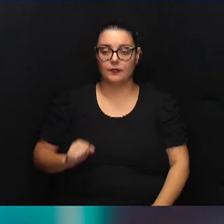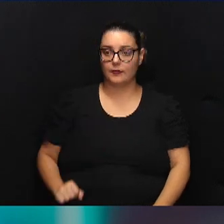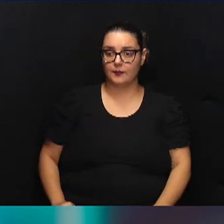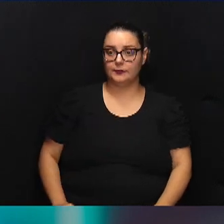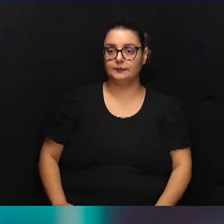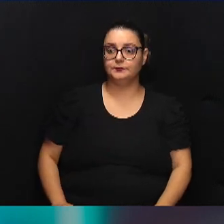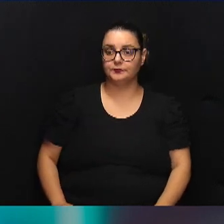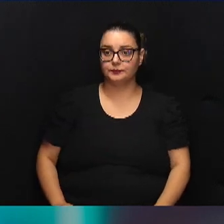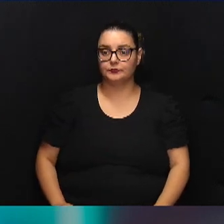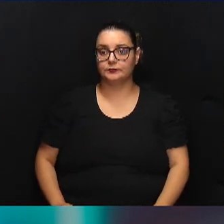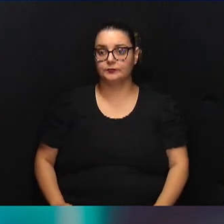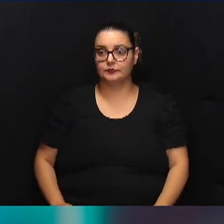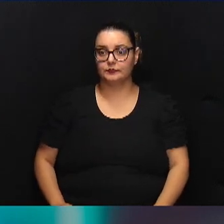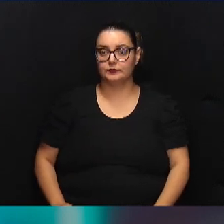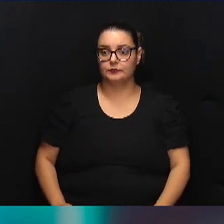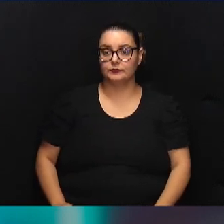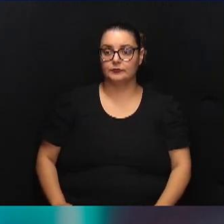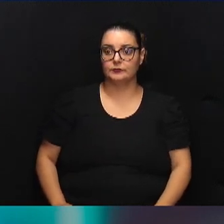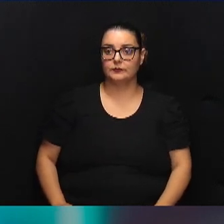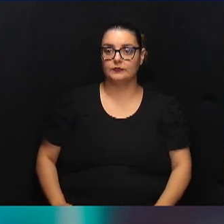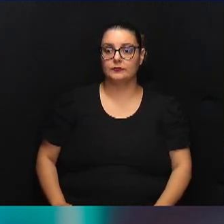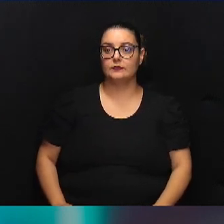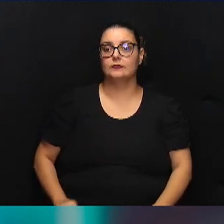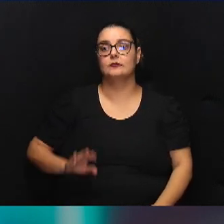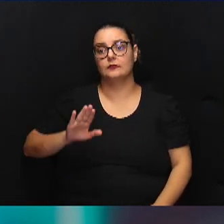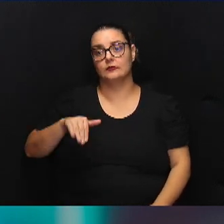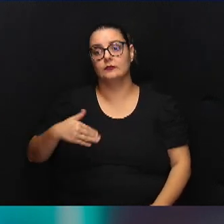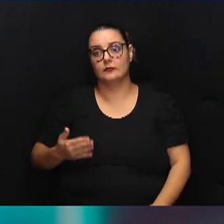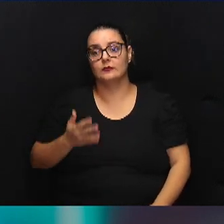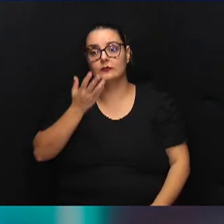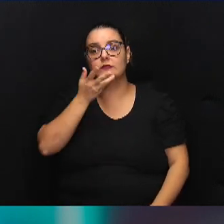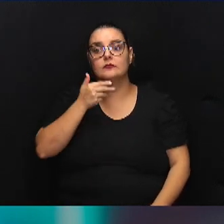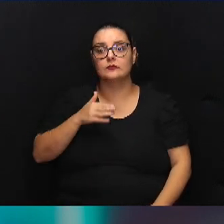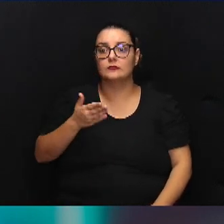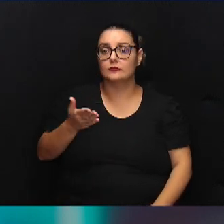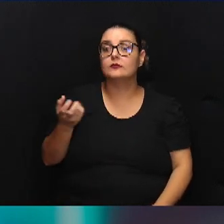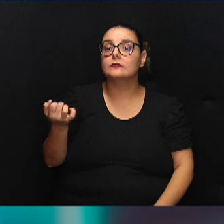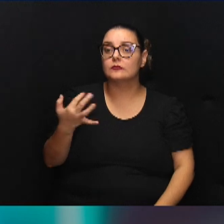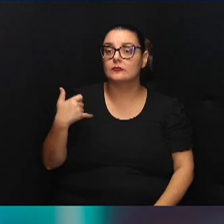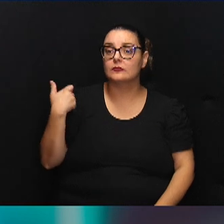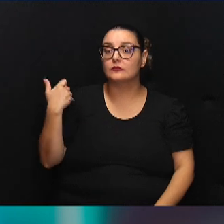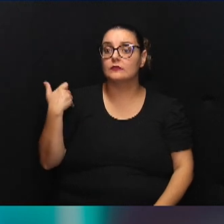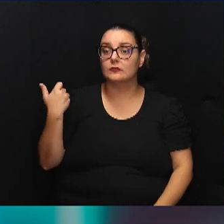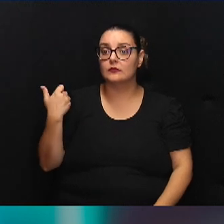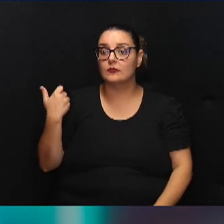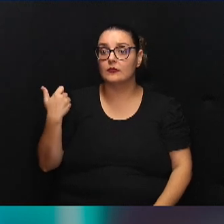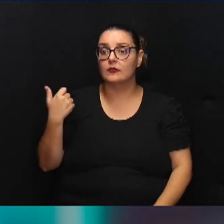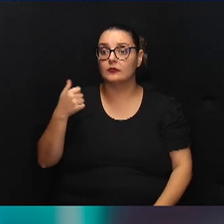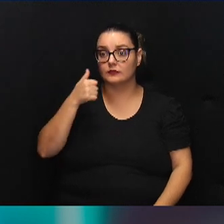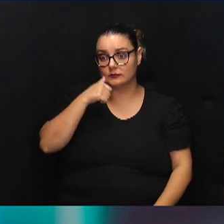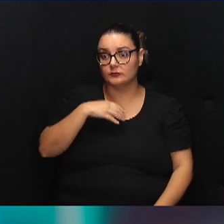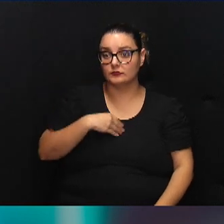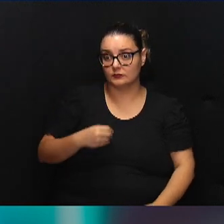De diabetes, quando foi diagnosticado quando era criança. Você foi diagnosticado com quantos anos? Sua filha? Neném, pequena?